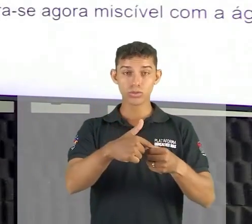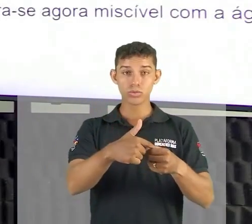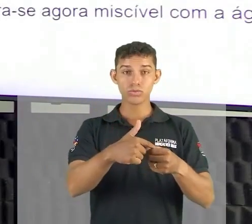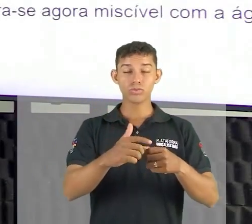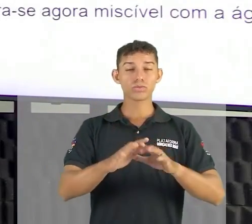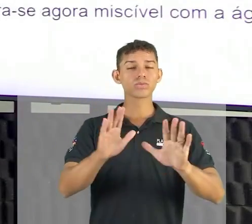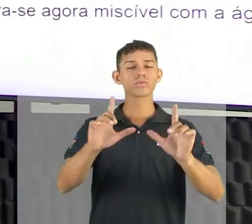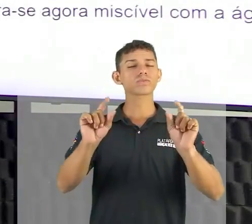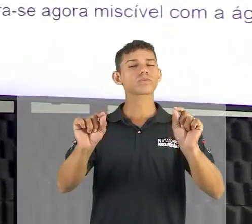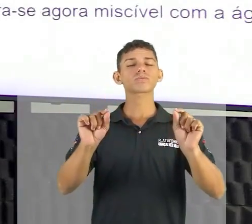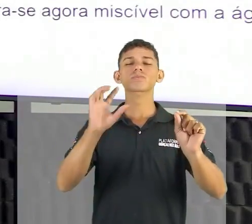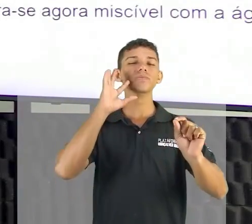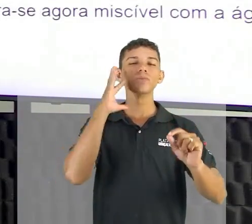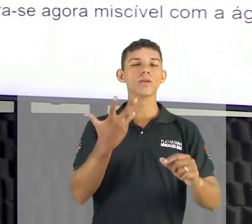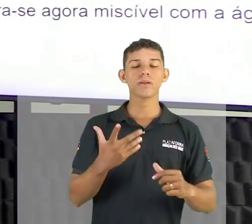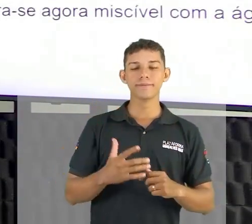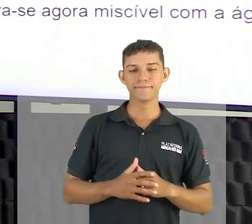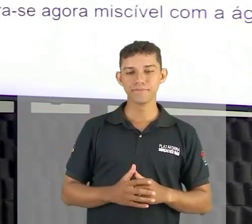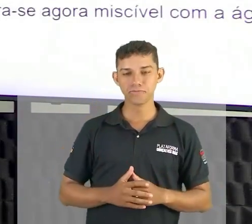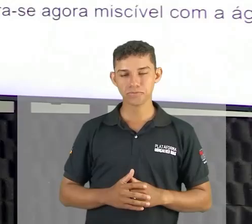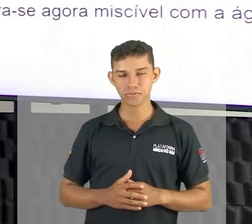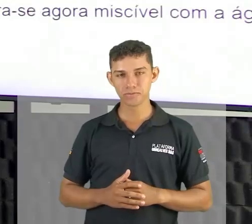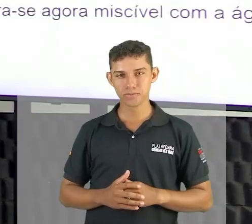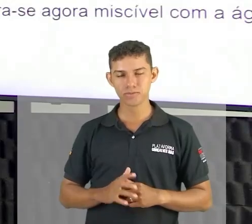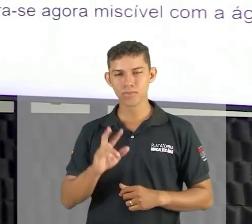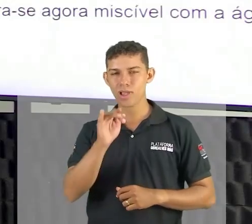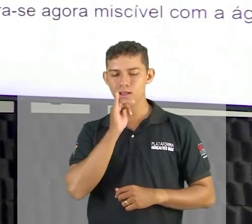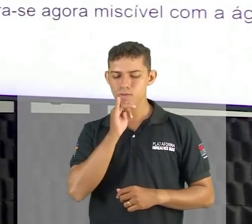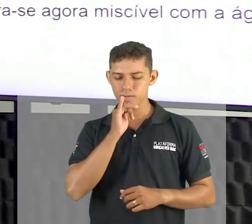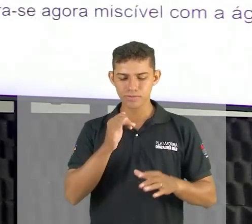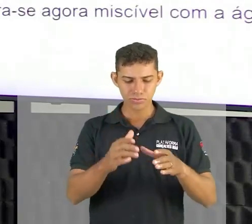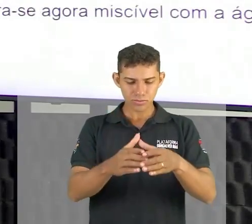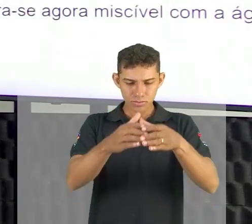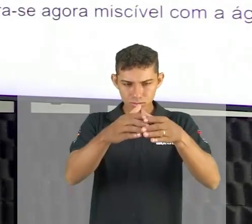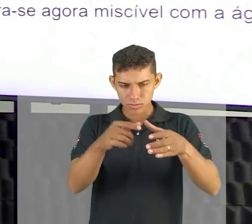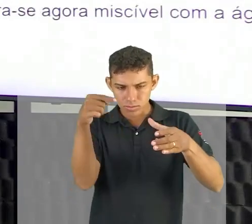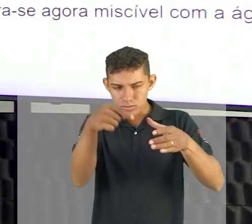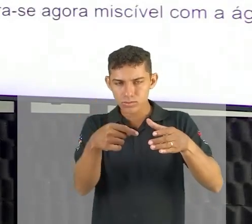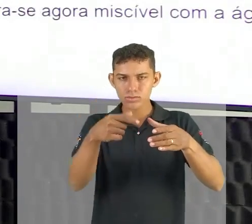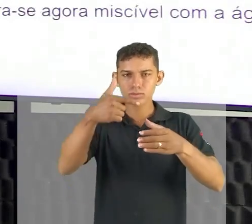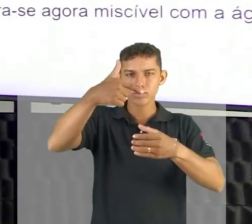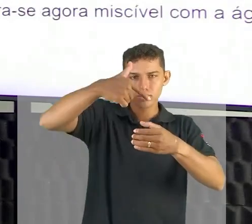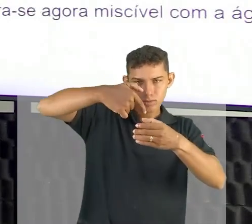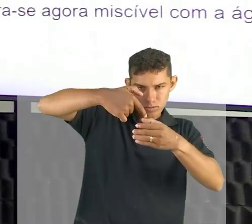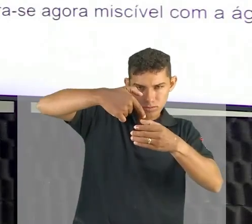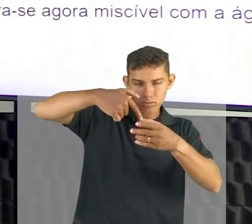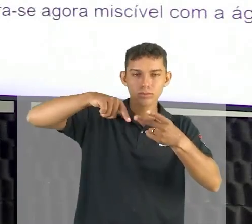O que acontece? Vamos supor que você tem no recipiente gasolina e etanol.